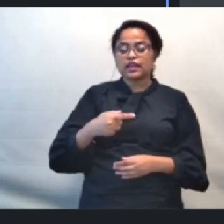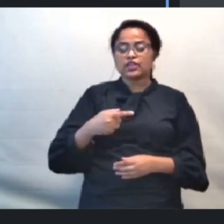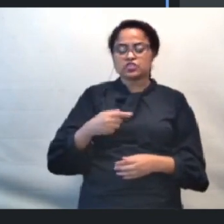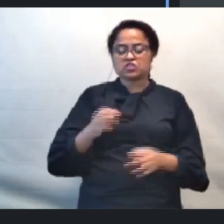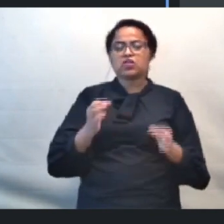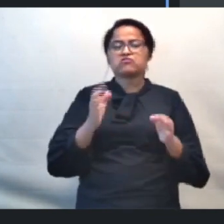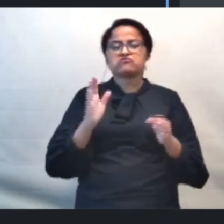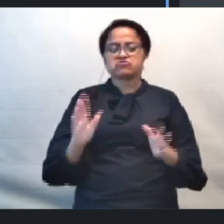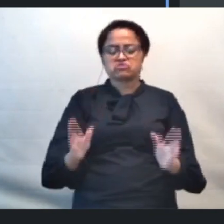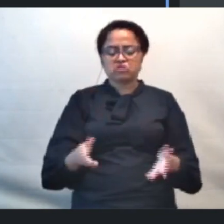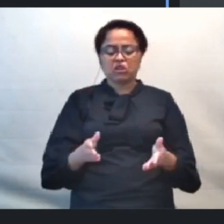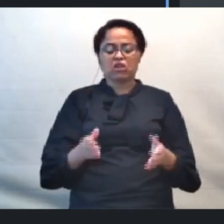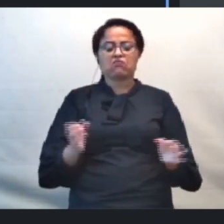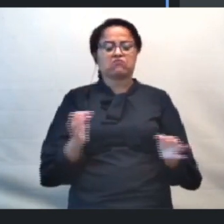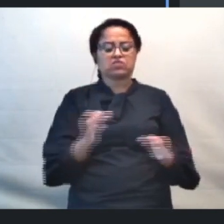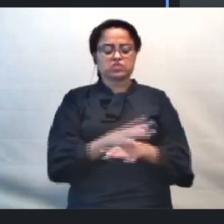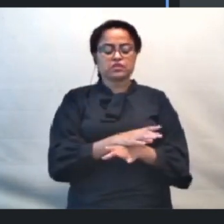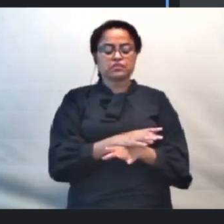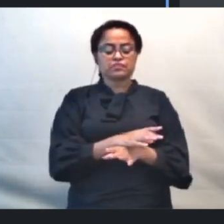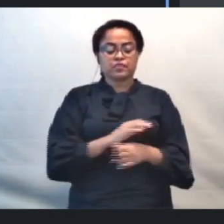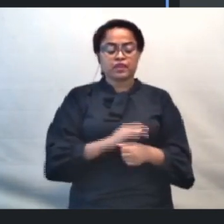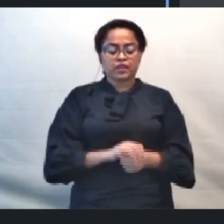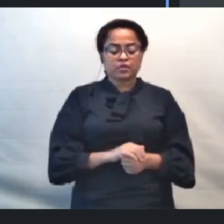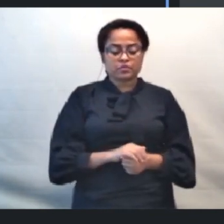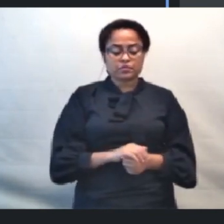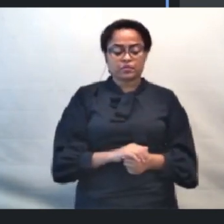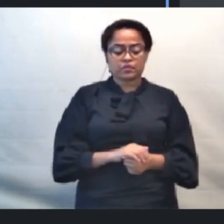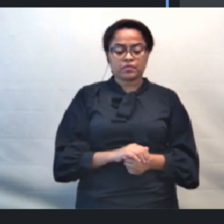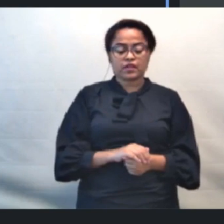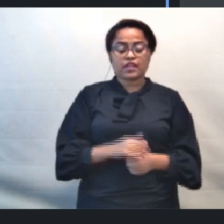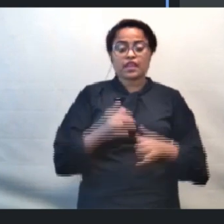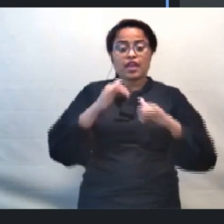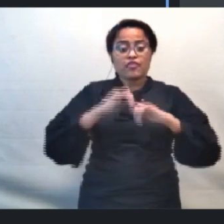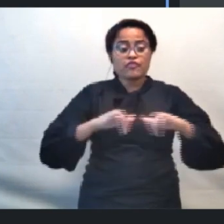andamento e 90 a iniciar. Então, tem uma informação pública,